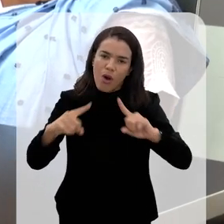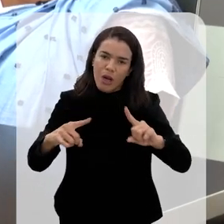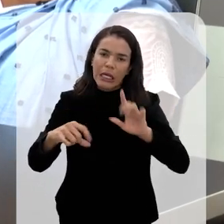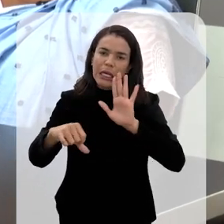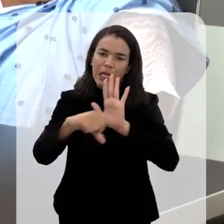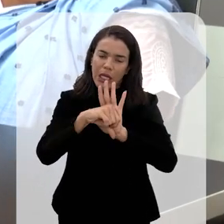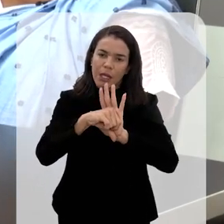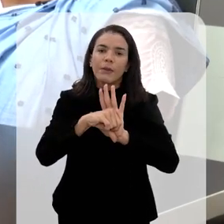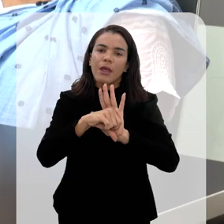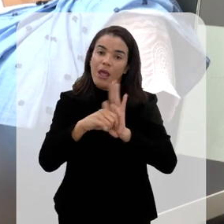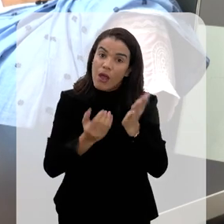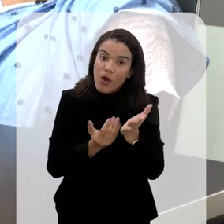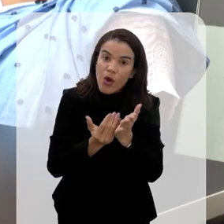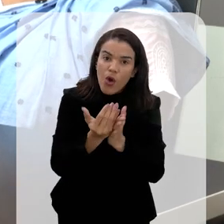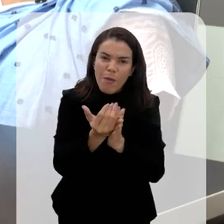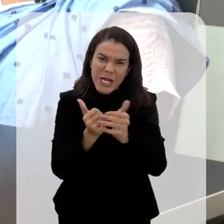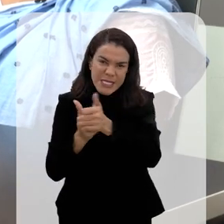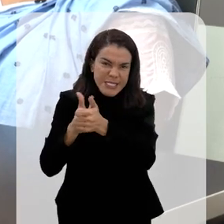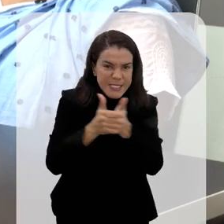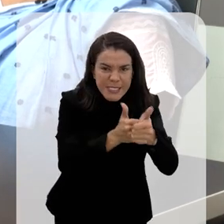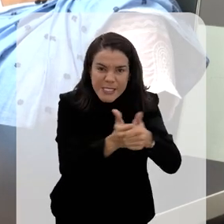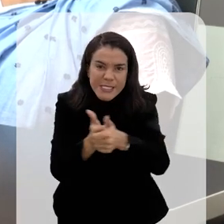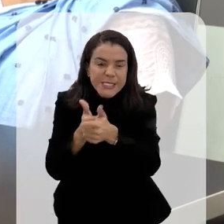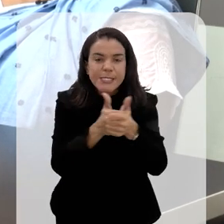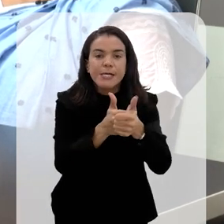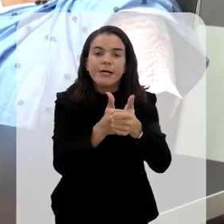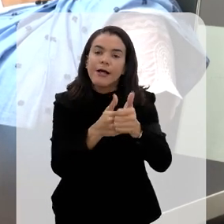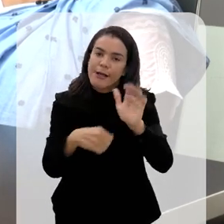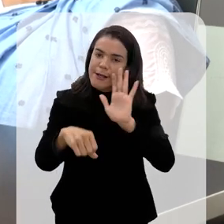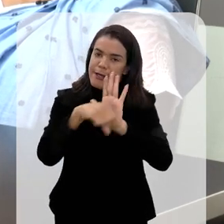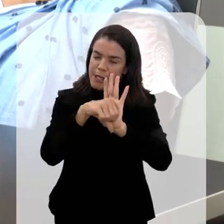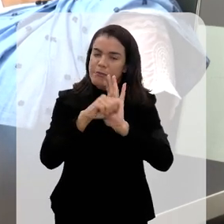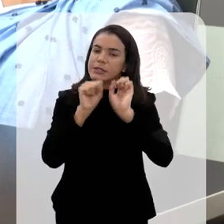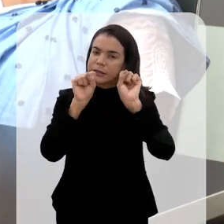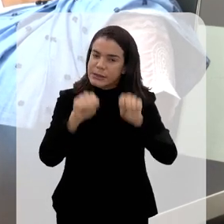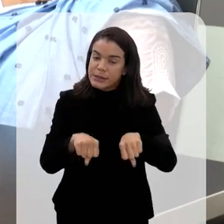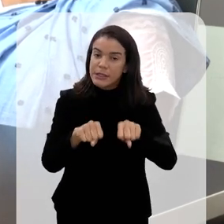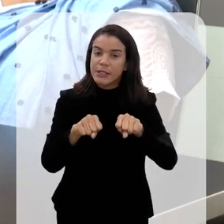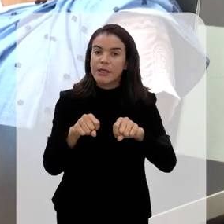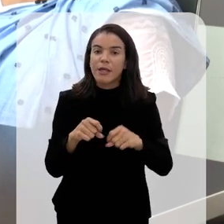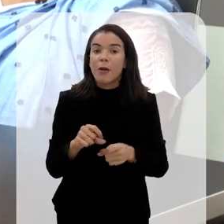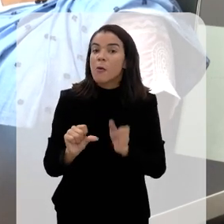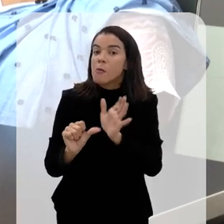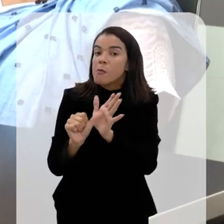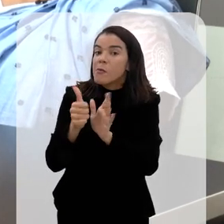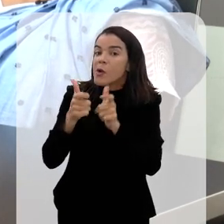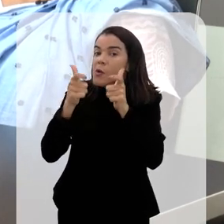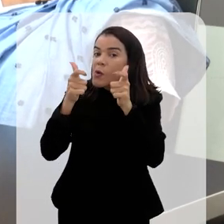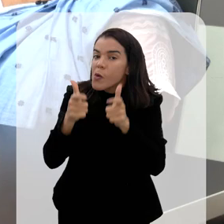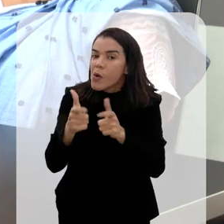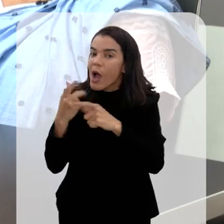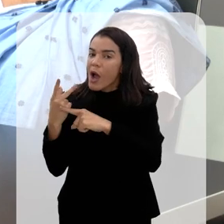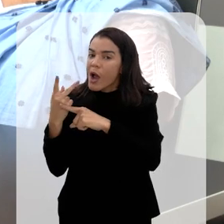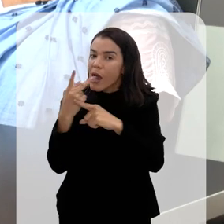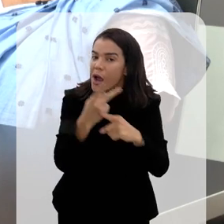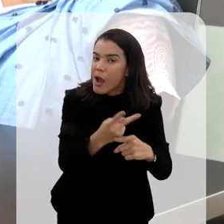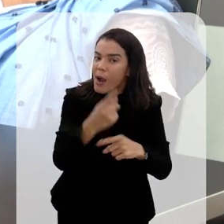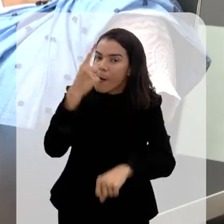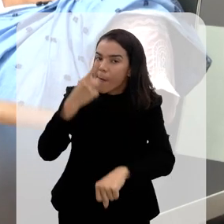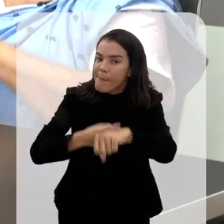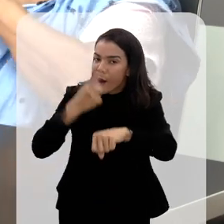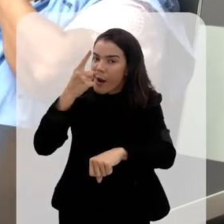ou a queixa crime, e ela dá início a uma persecução penal. Porque eu acredito que o primeiro local